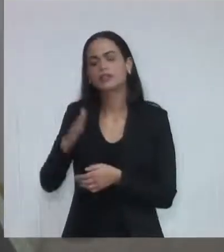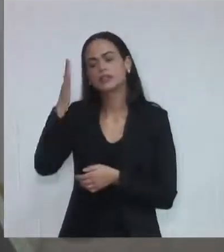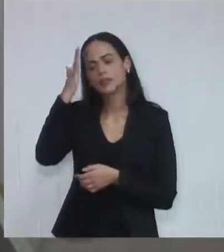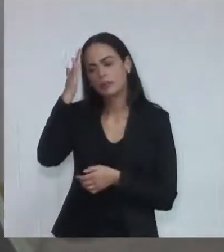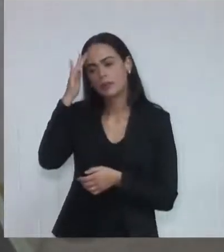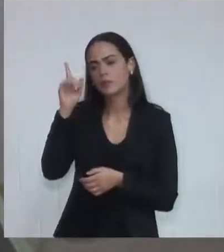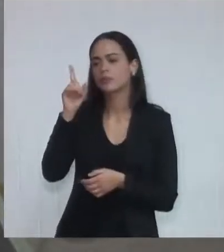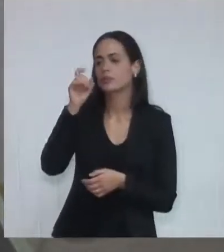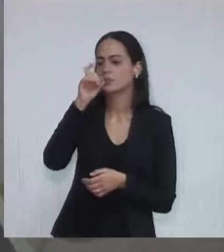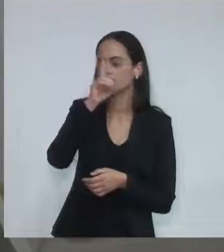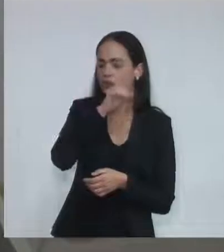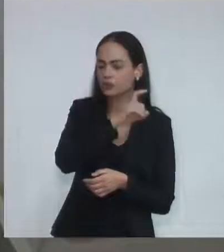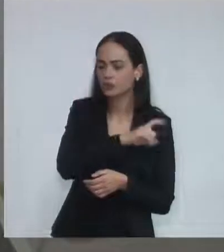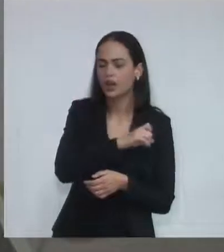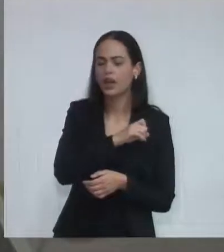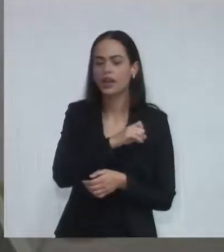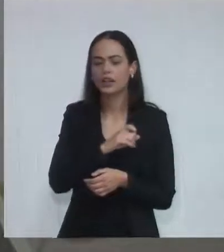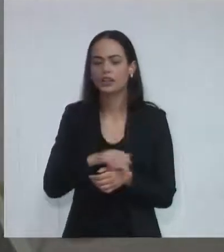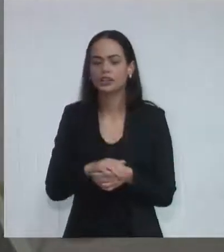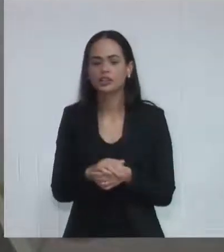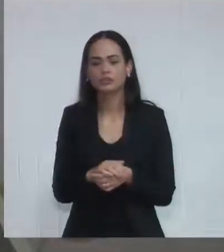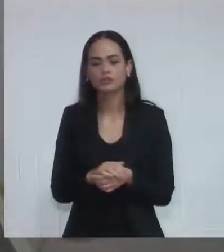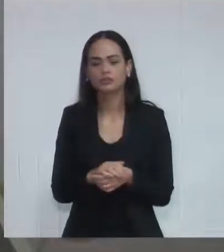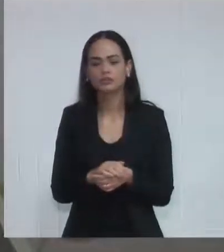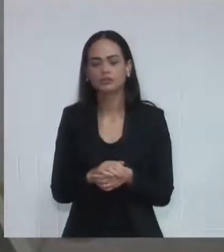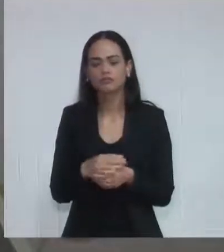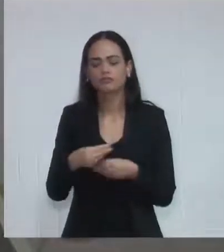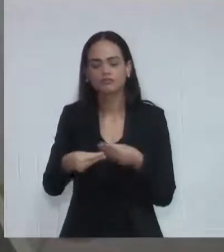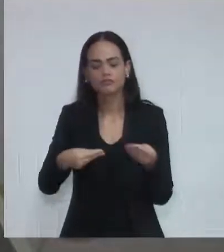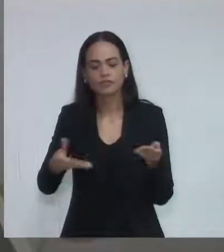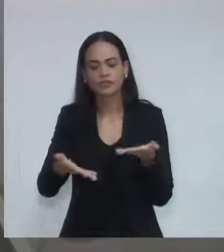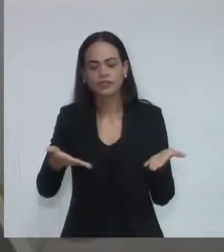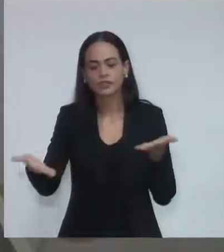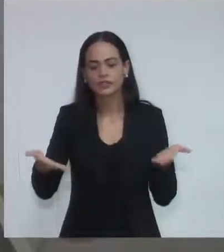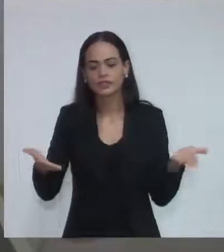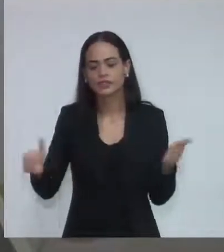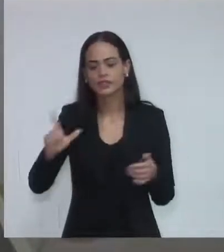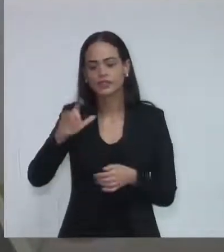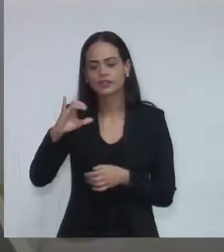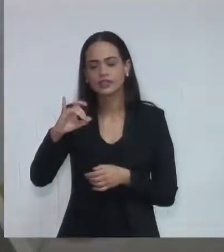de buscar isso, buscar aquilo, mas o executivo tem nos dado